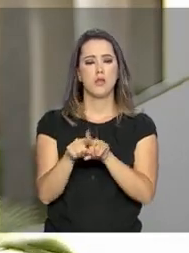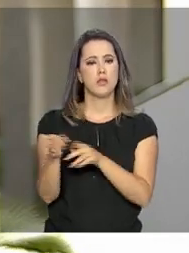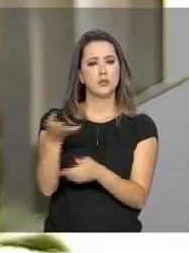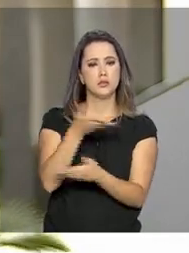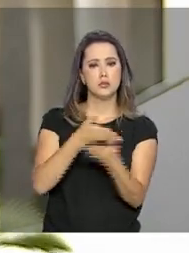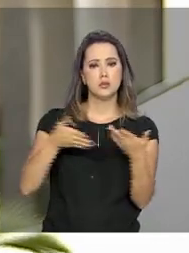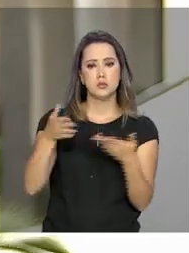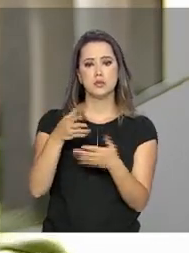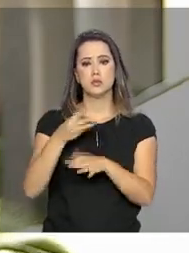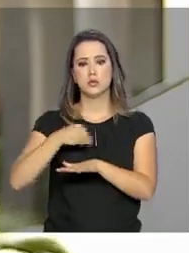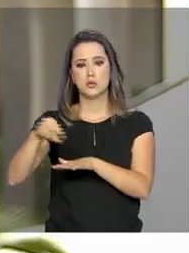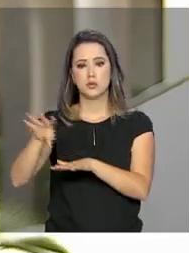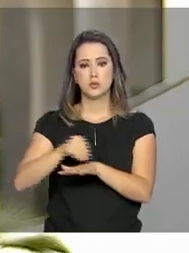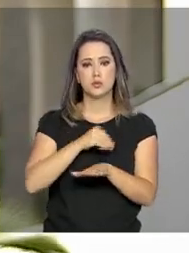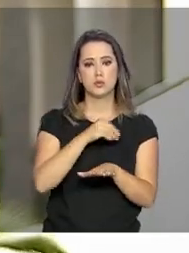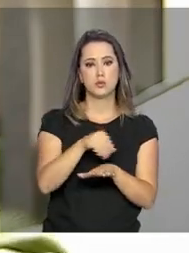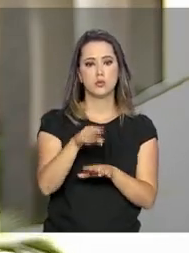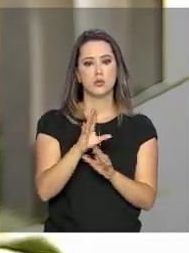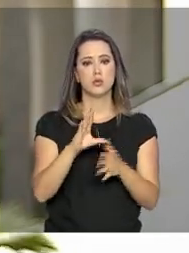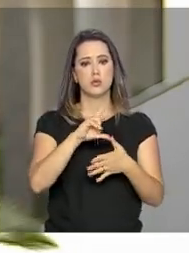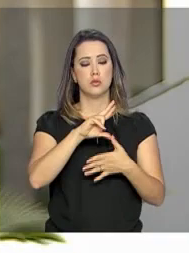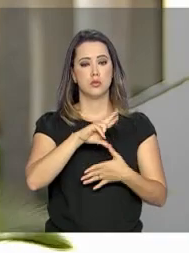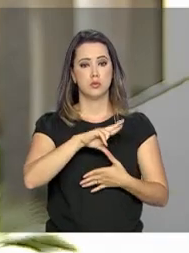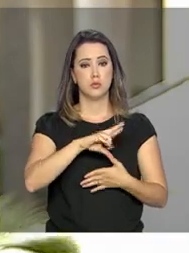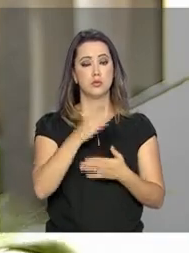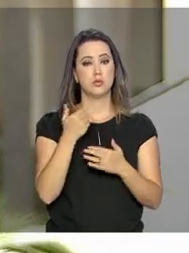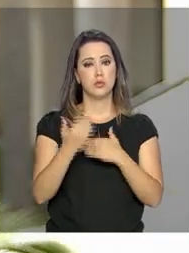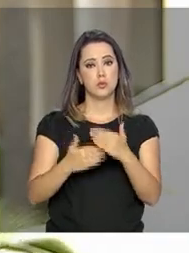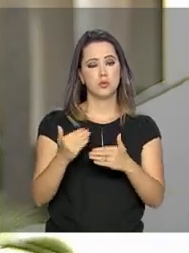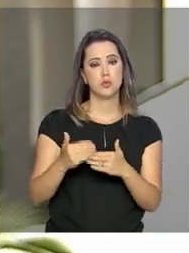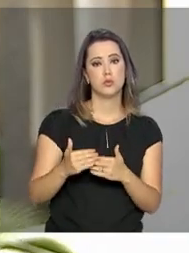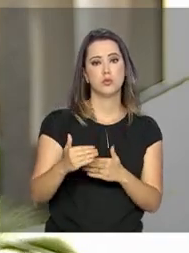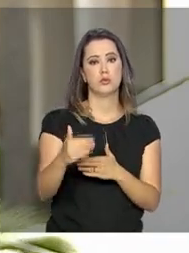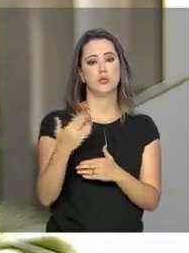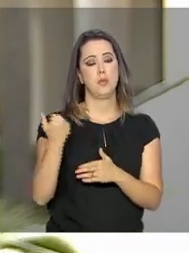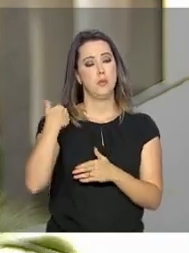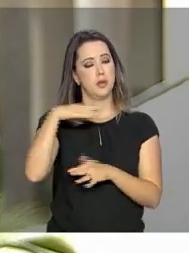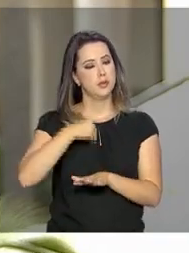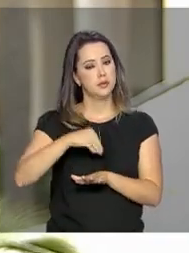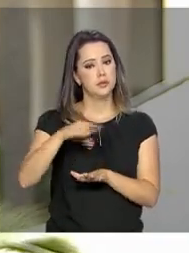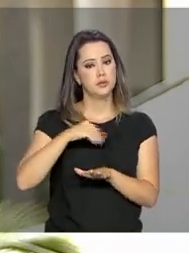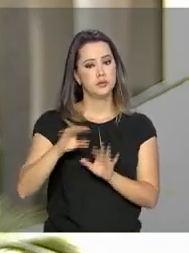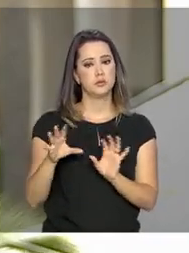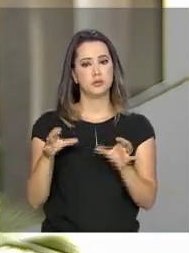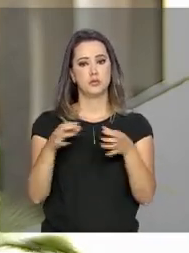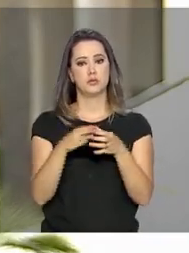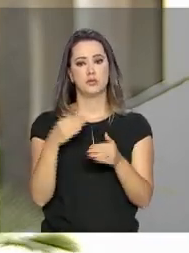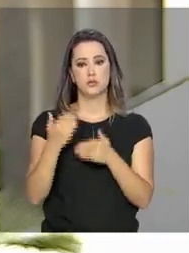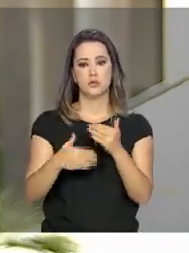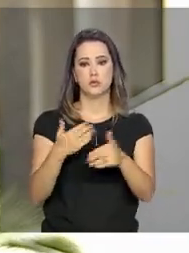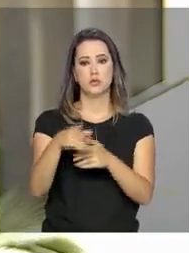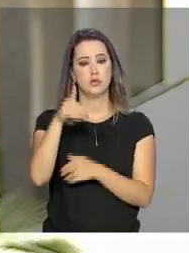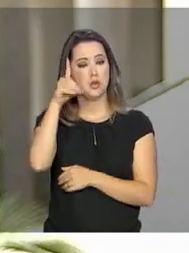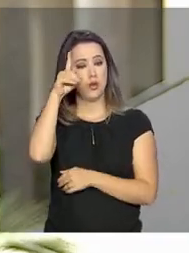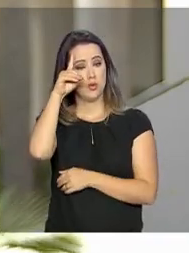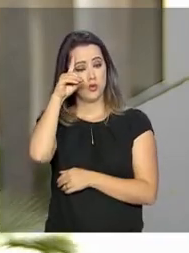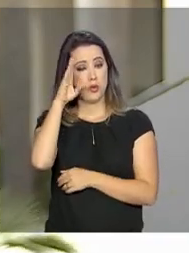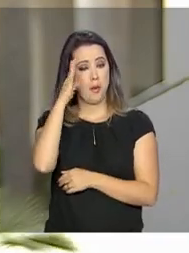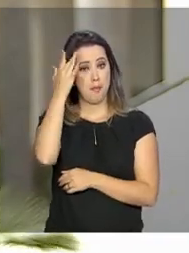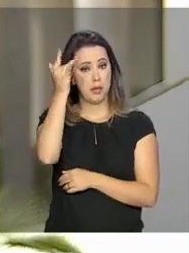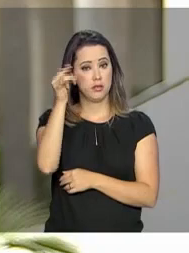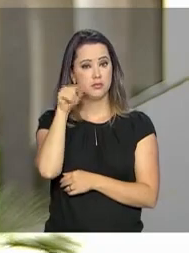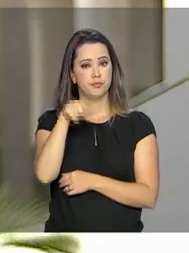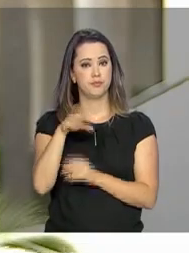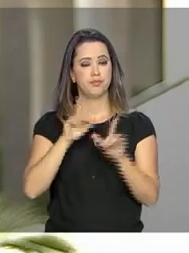entre os países da américa latina e continua trazendo mais informações sobre essa cúpula ao longo do dia de amanhã aqui